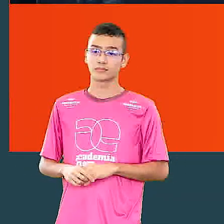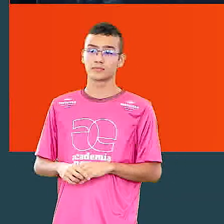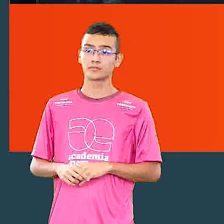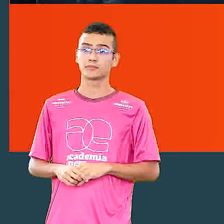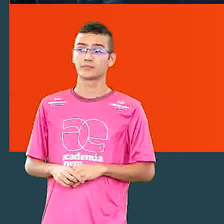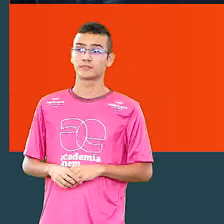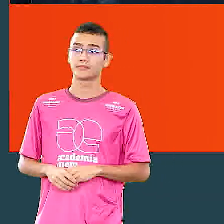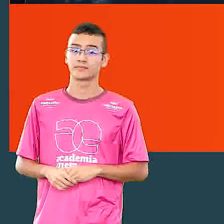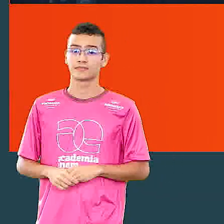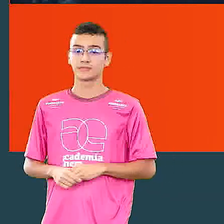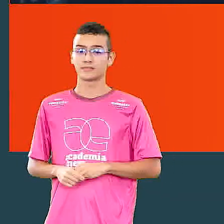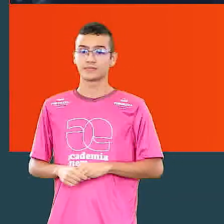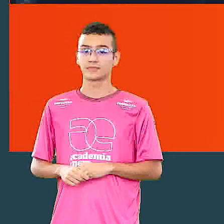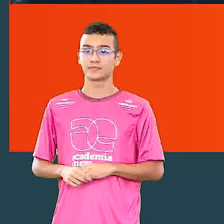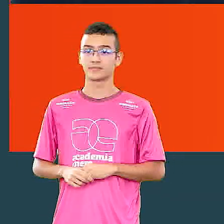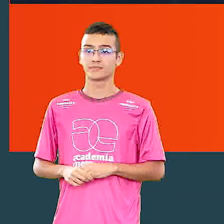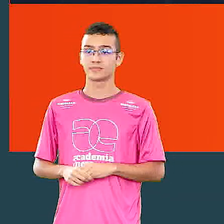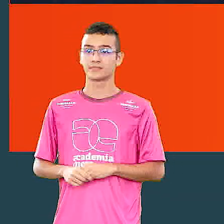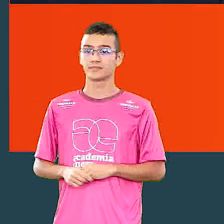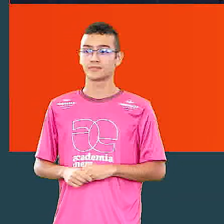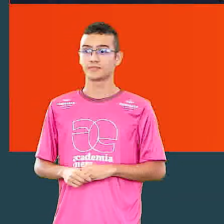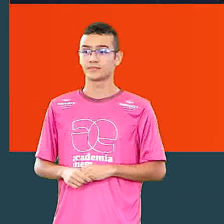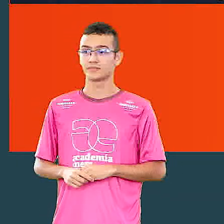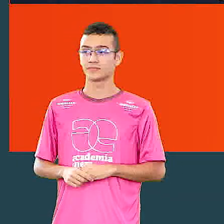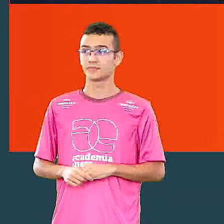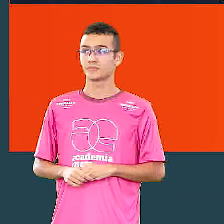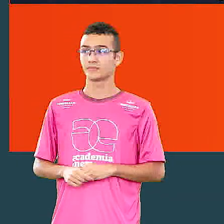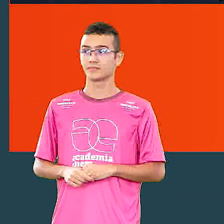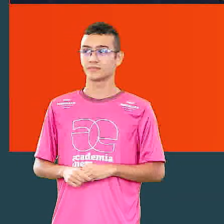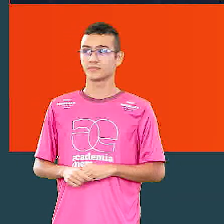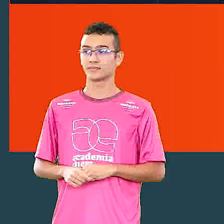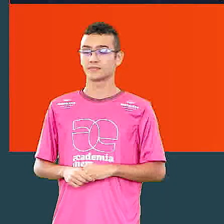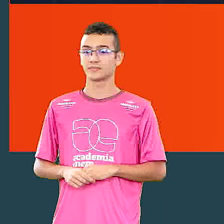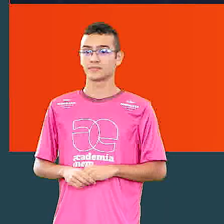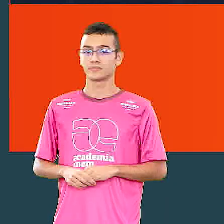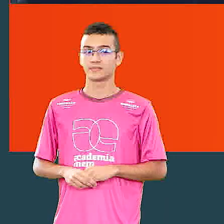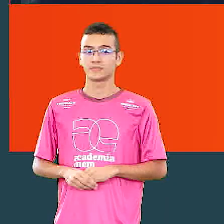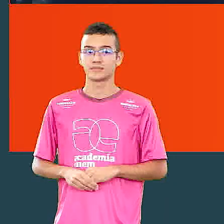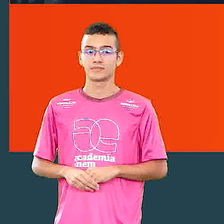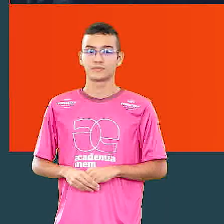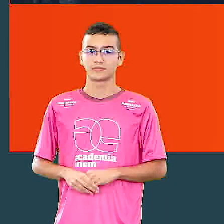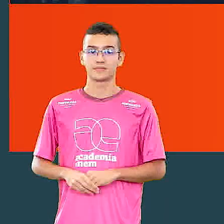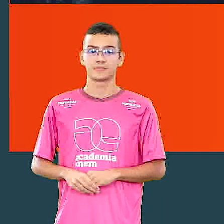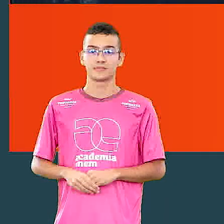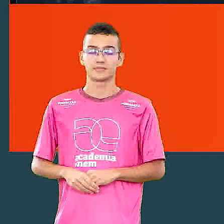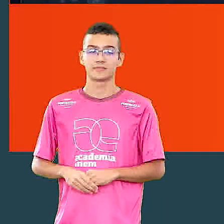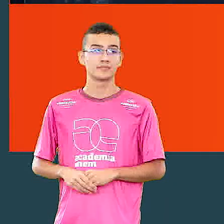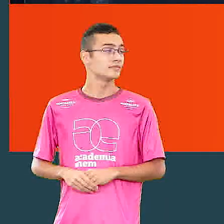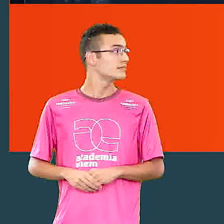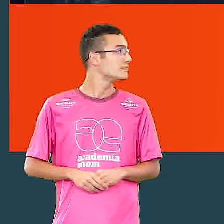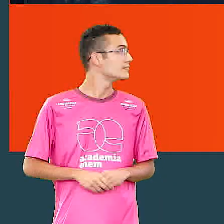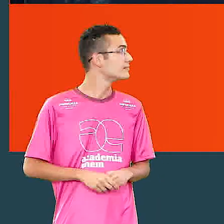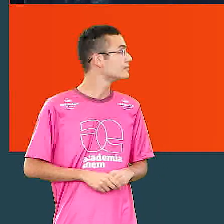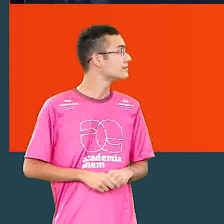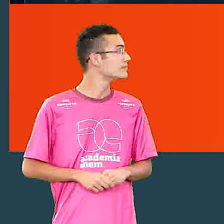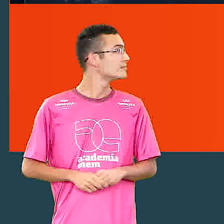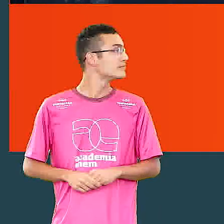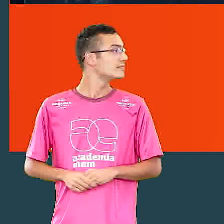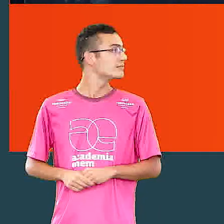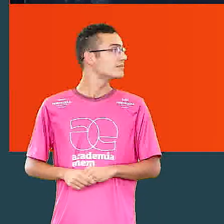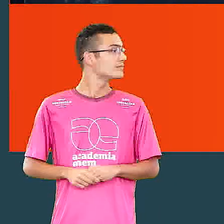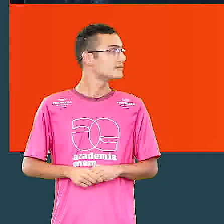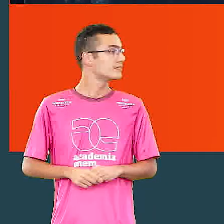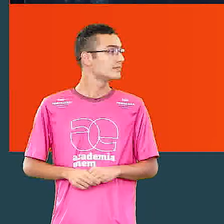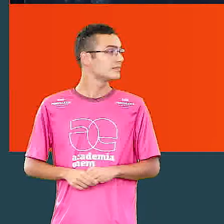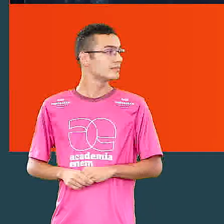O trabalho nas fábricas destruiu o sistema doméstico de produção. Homens, mulheres e crianças deixavam os lugares